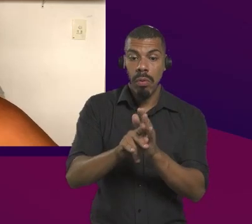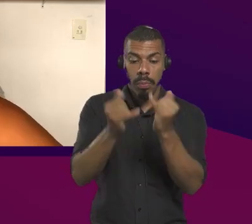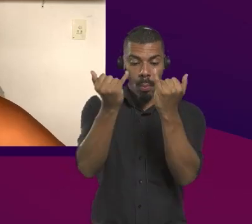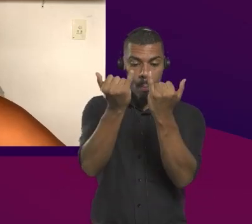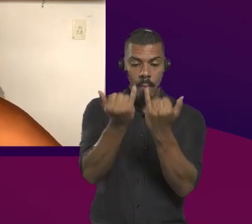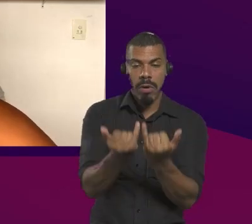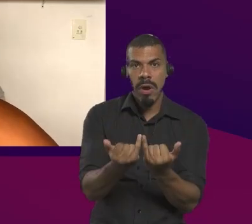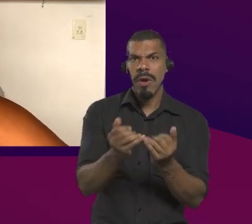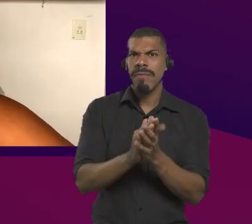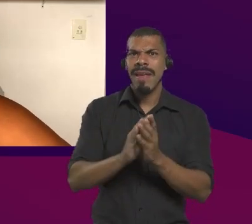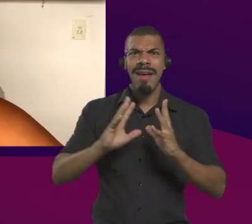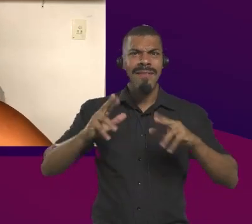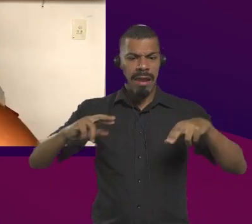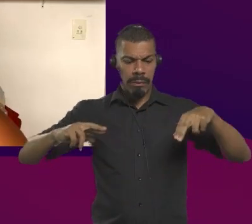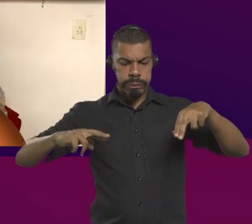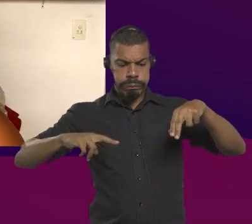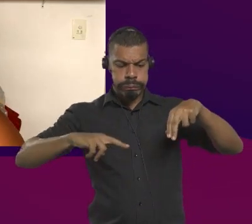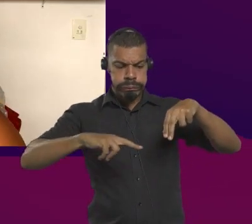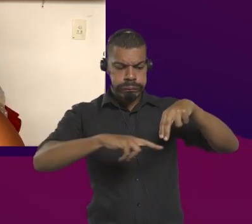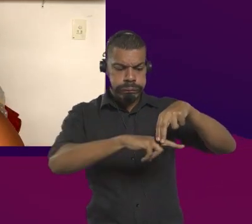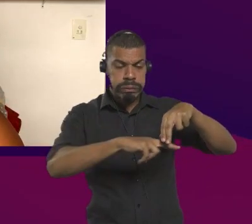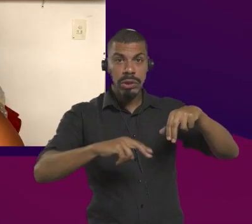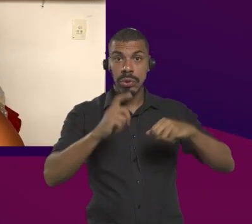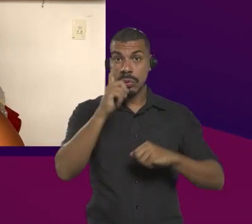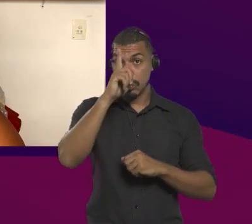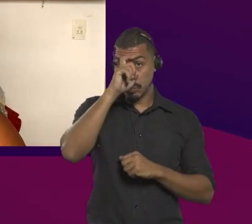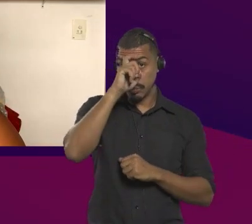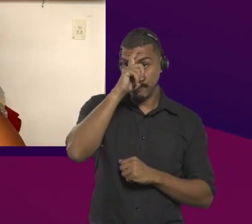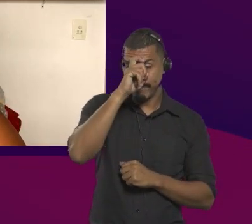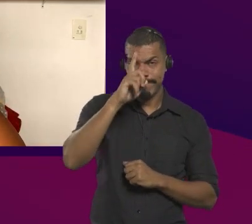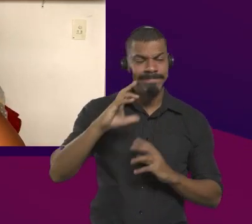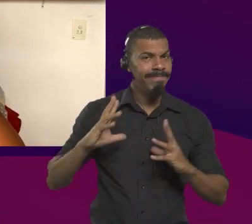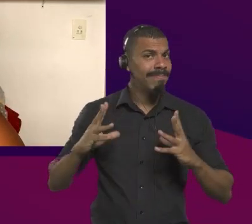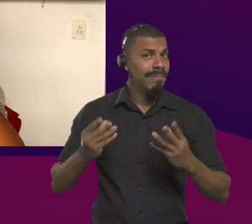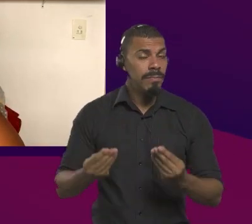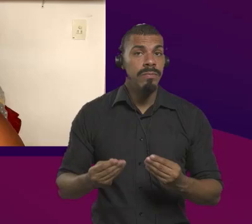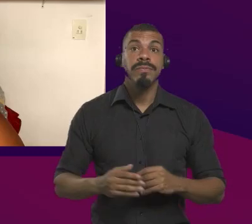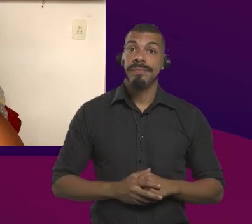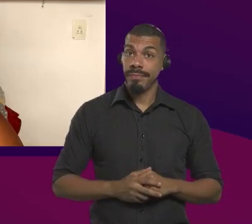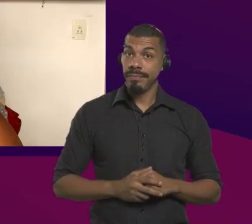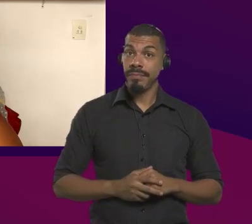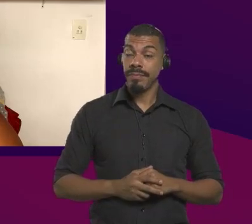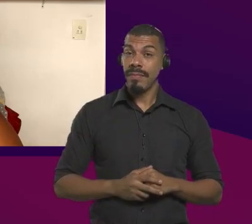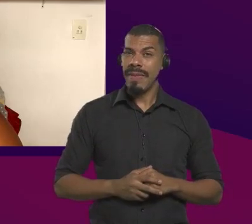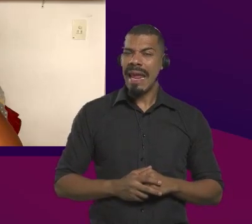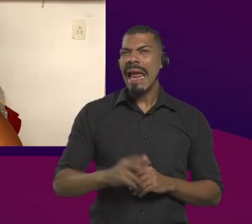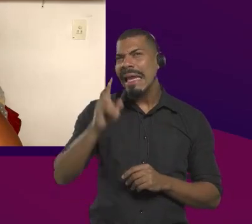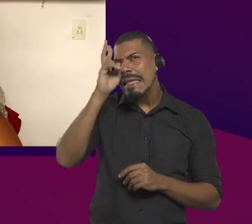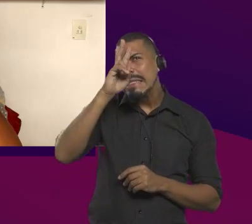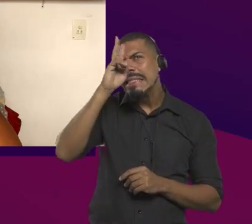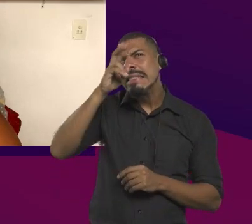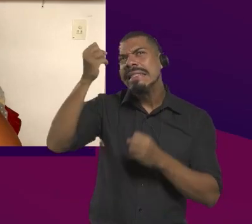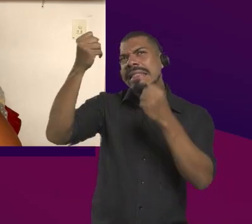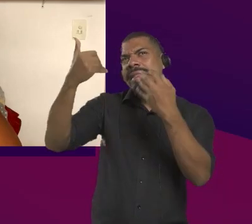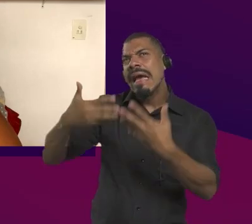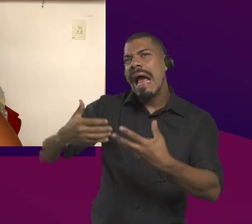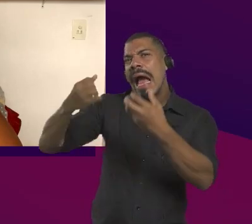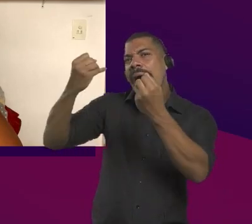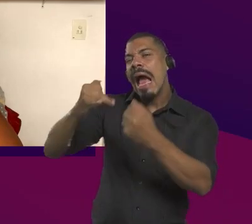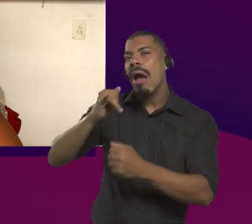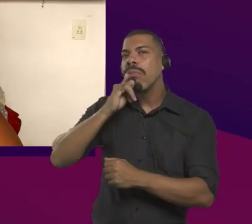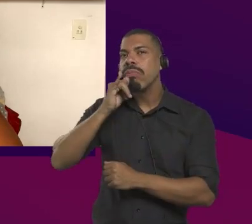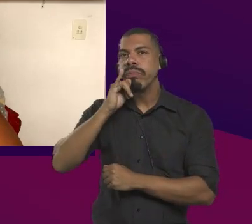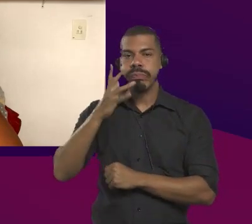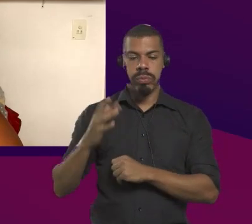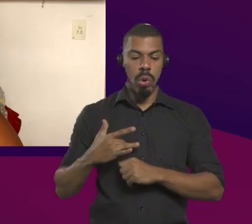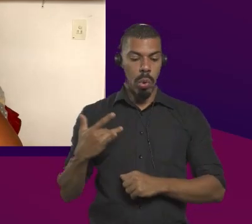magnética, tomografia, até aparelho de aferição de pressão, Nossa, né? sim, é. Então é aquela coisa, voltando ao começo, falam tanto que o gordo tem que cuidar da